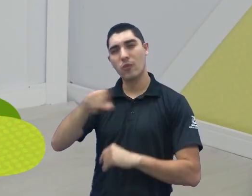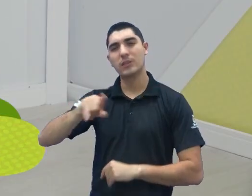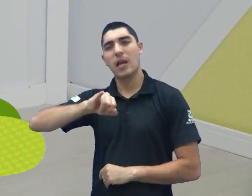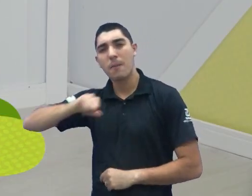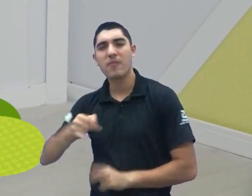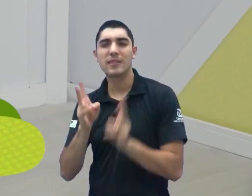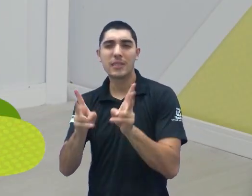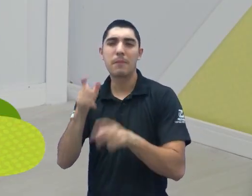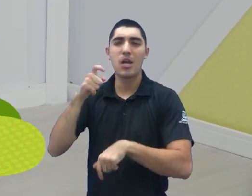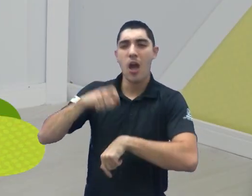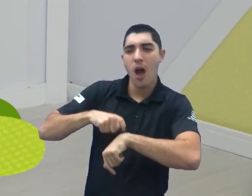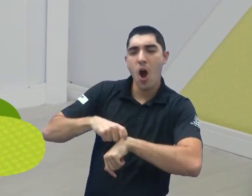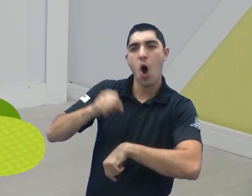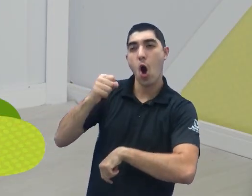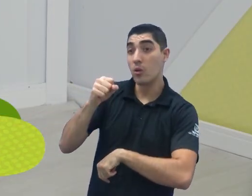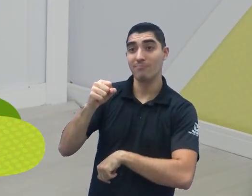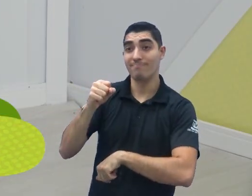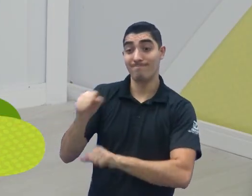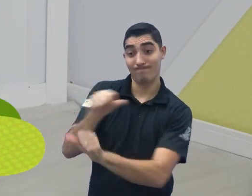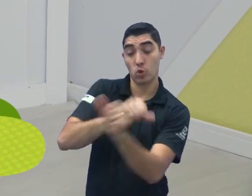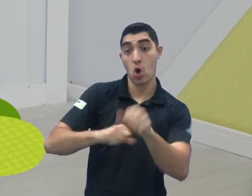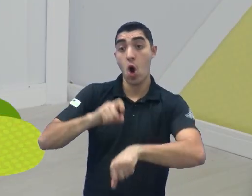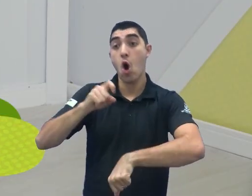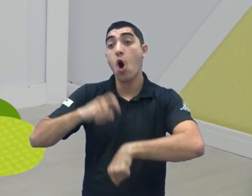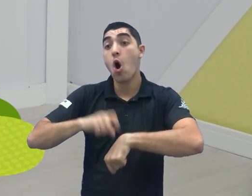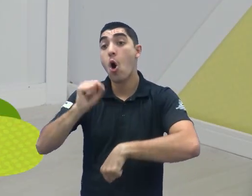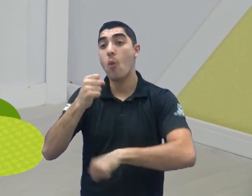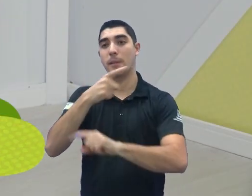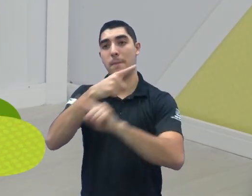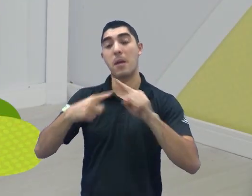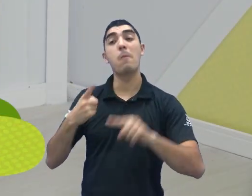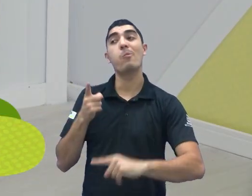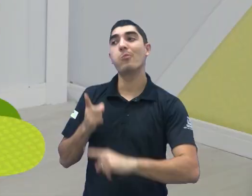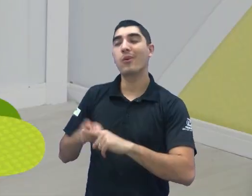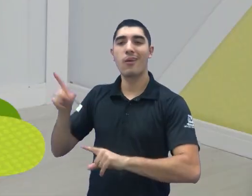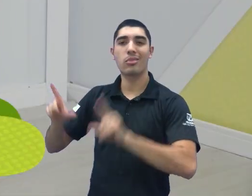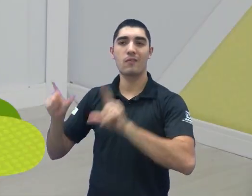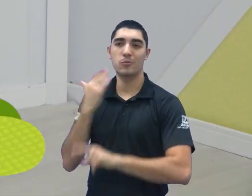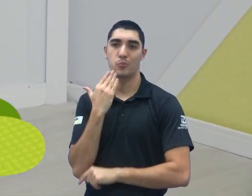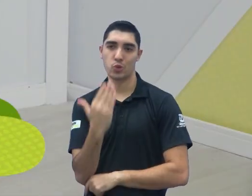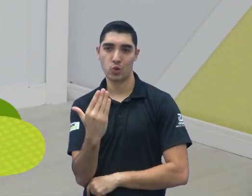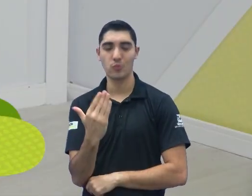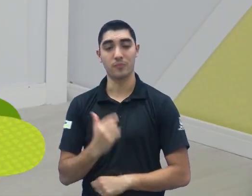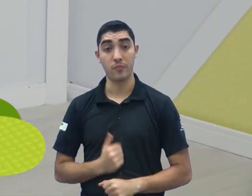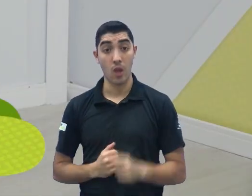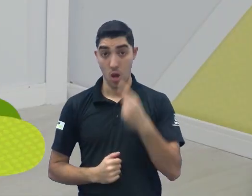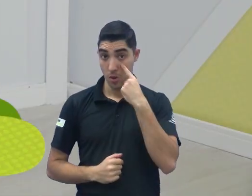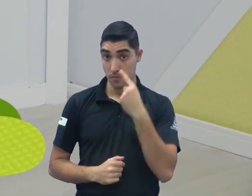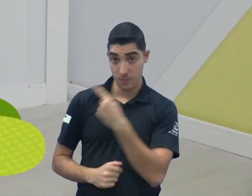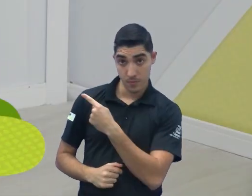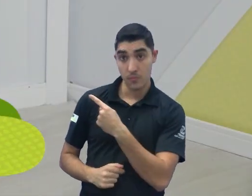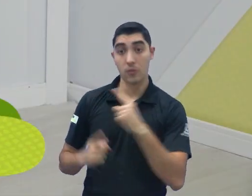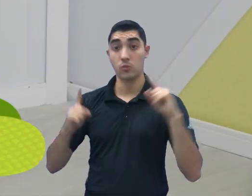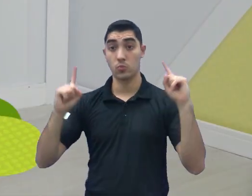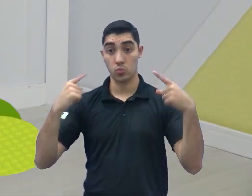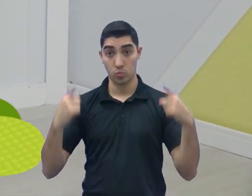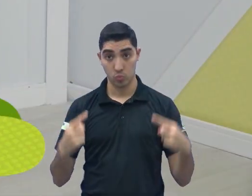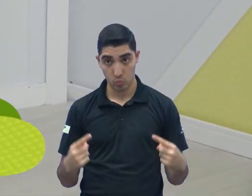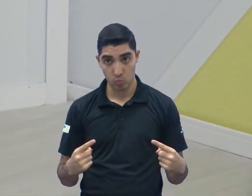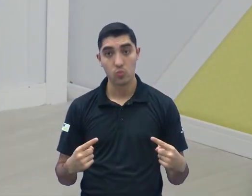às 8h30 o jogo hoje por conta do pedido da TV. Vamos dar uma olhadinha aqui nos jogos. Toda a segunda rodada será hoje,